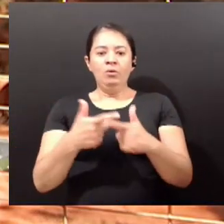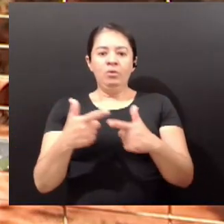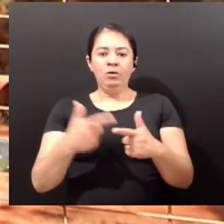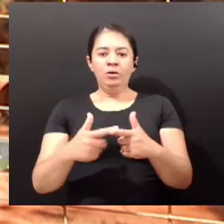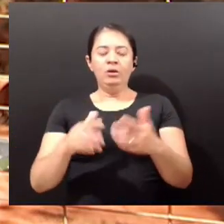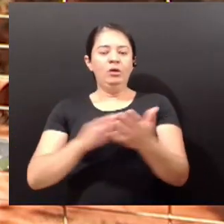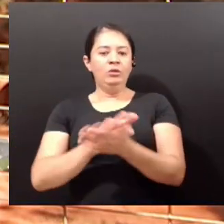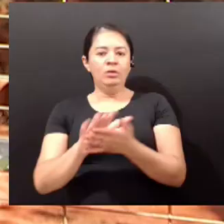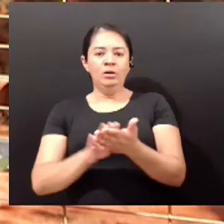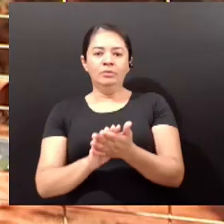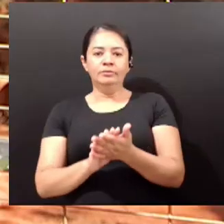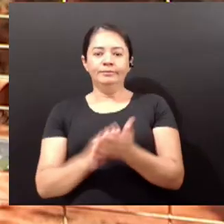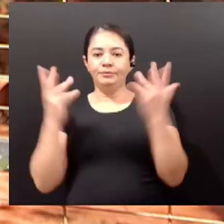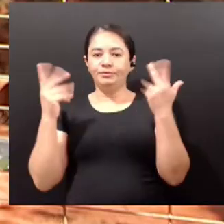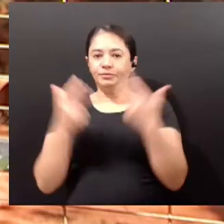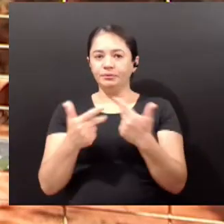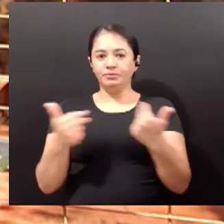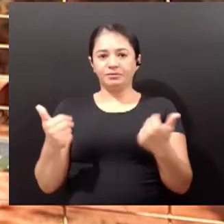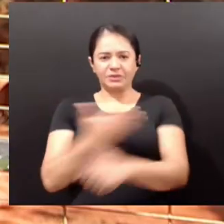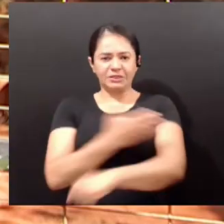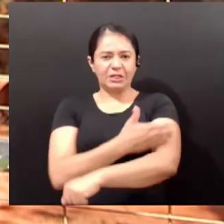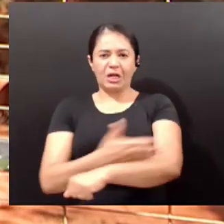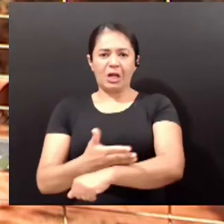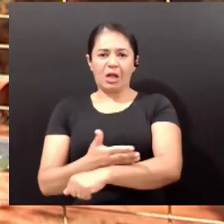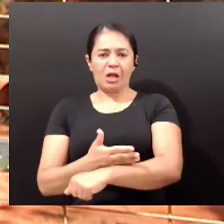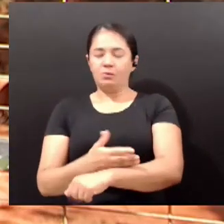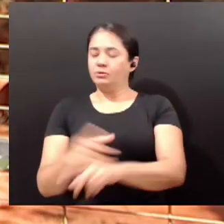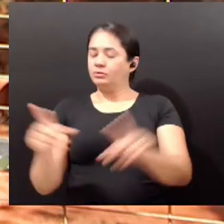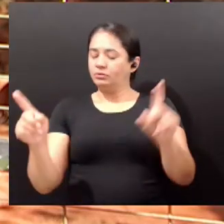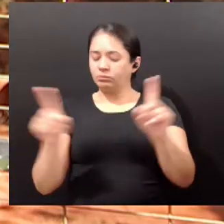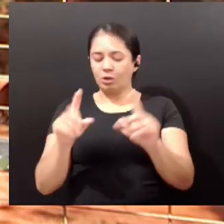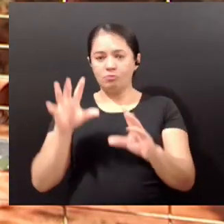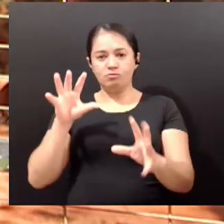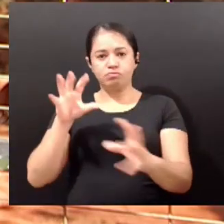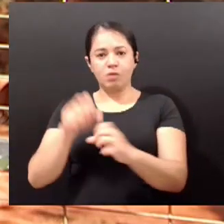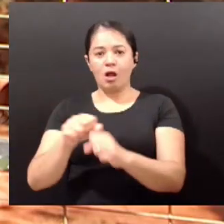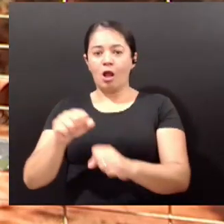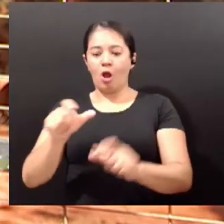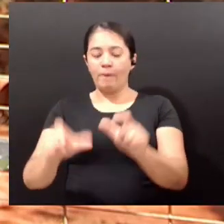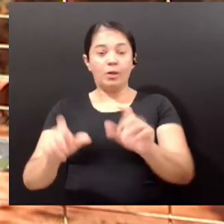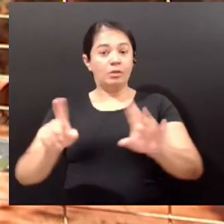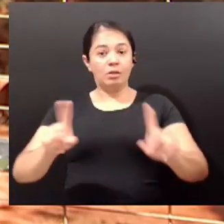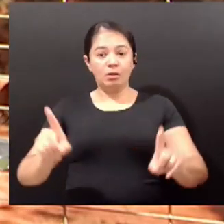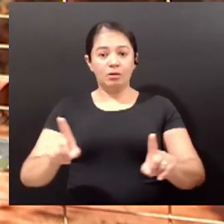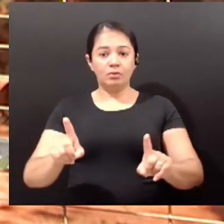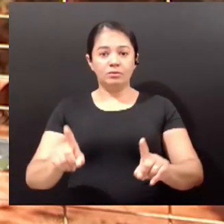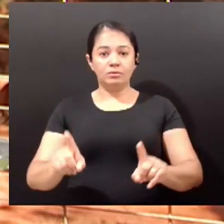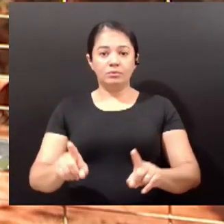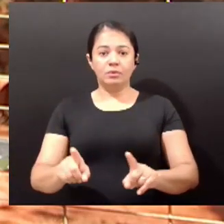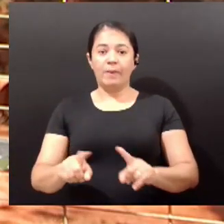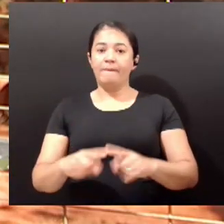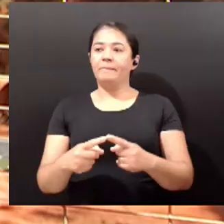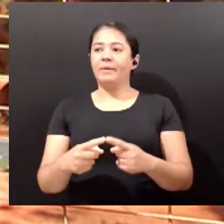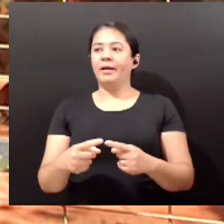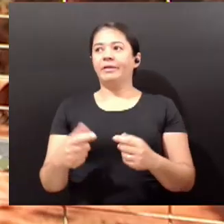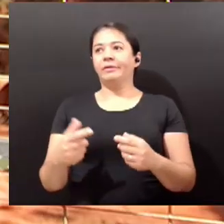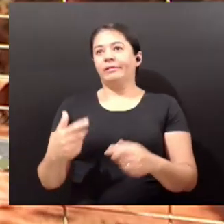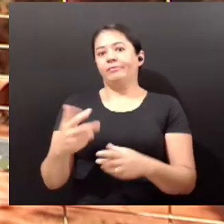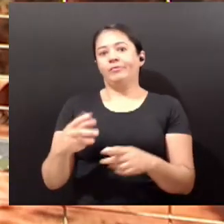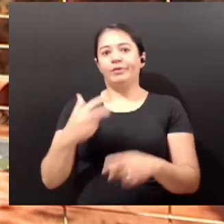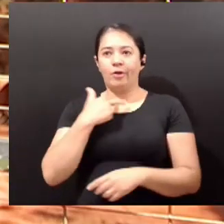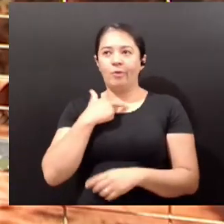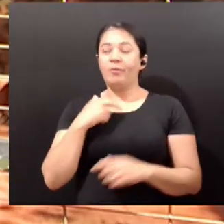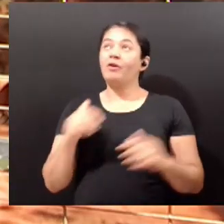tem esse registro de ataque a ser humano, tal. Também não vamos dar bandeira, né? Óbvio. Mas a